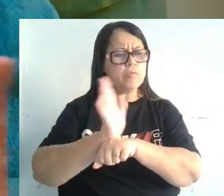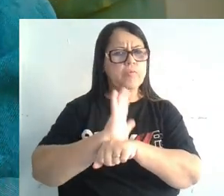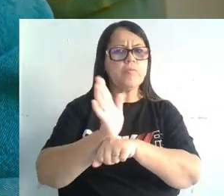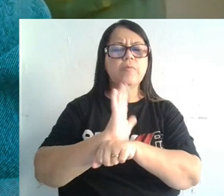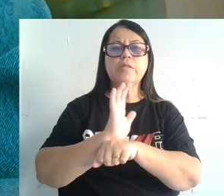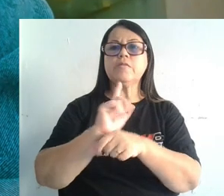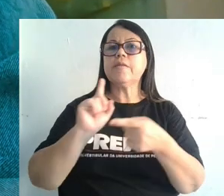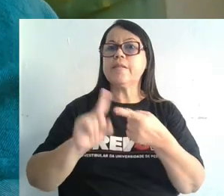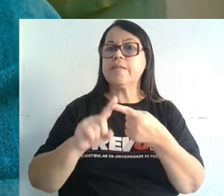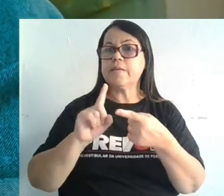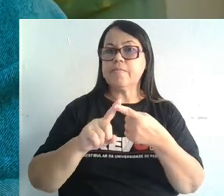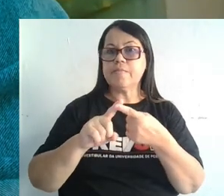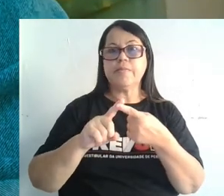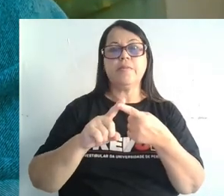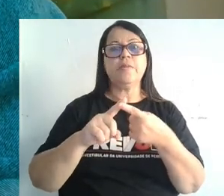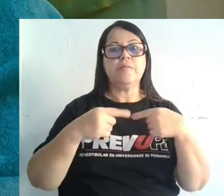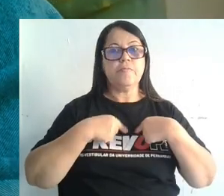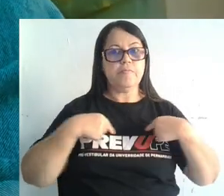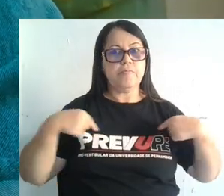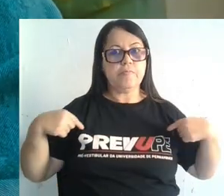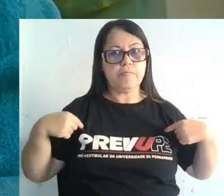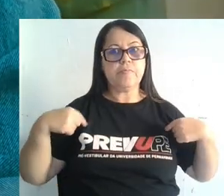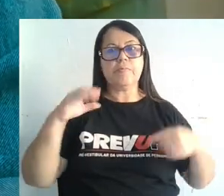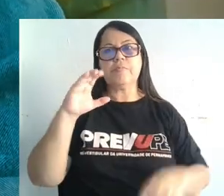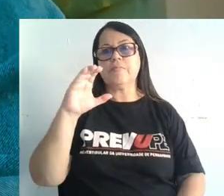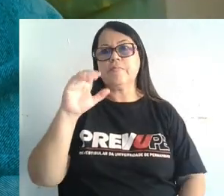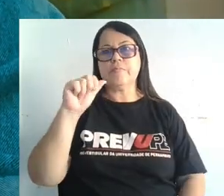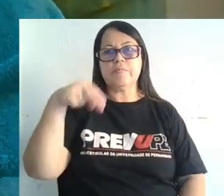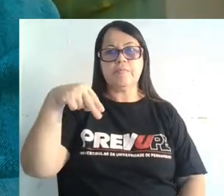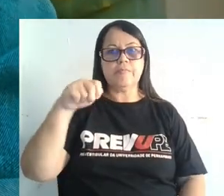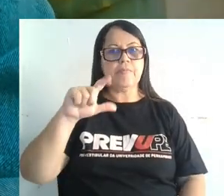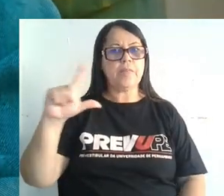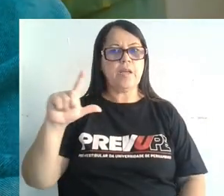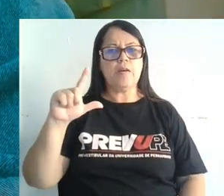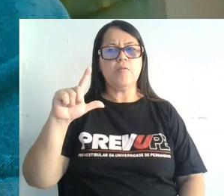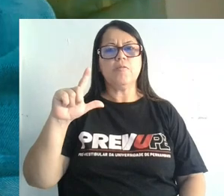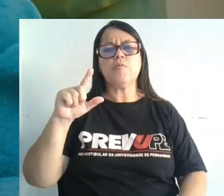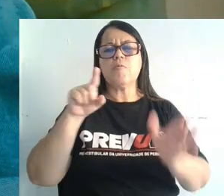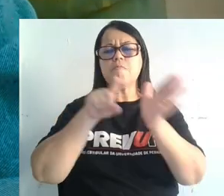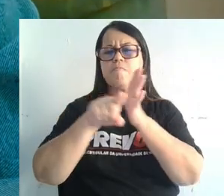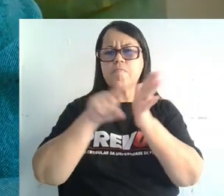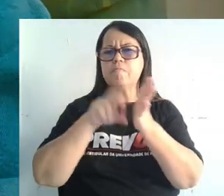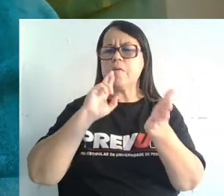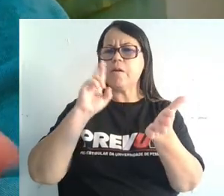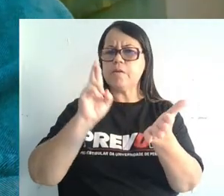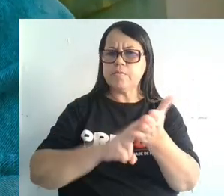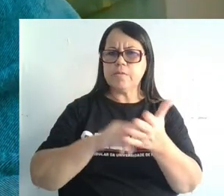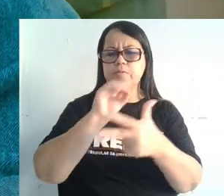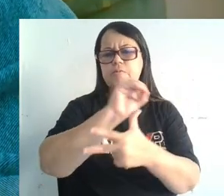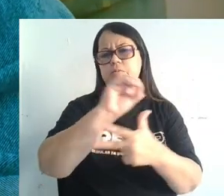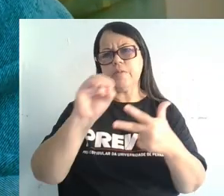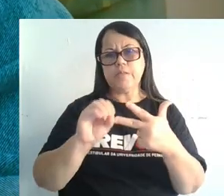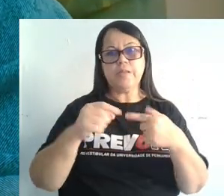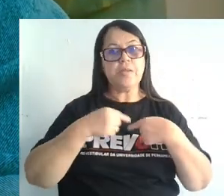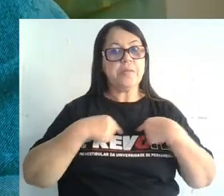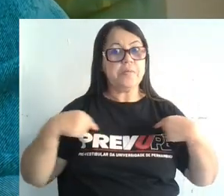plataformas, inclusive no canal do Prevup. Tem vários vídeos com resoluções de questões, tanto de Enem quanto dos